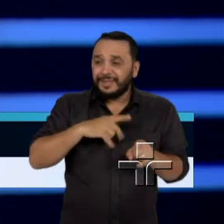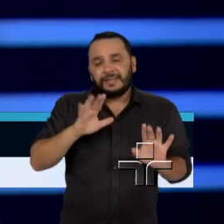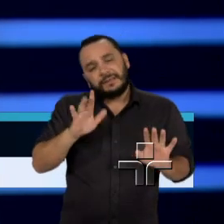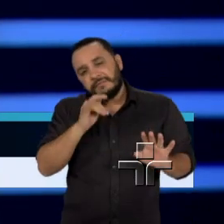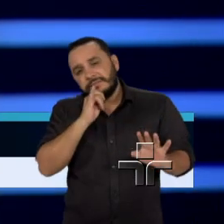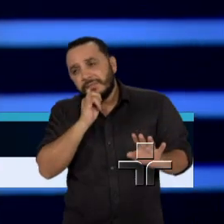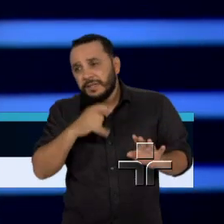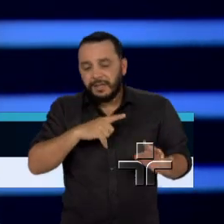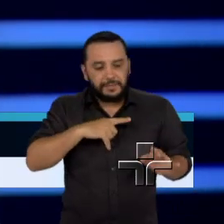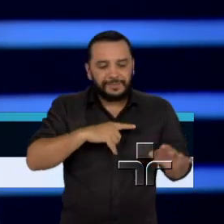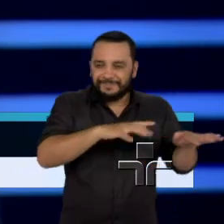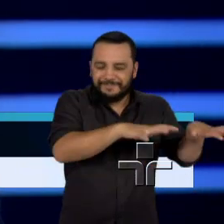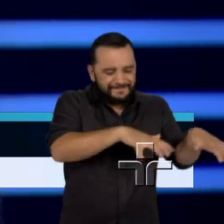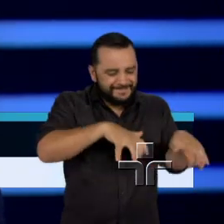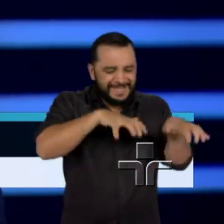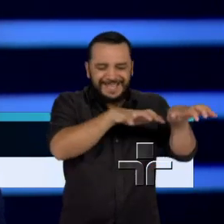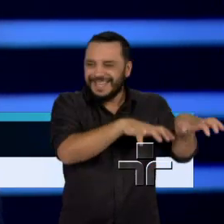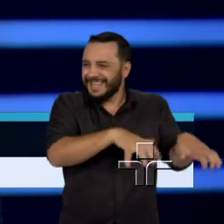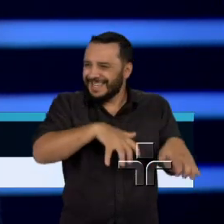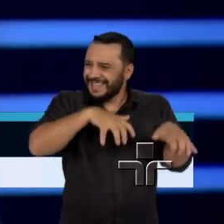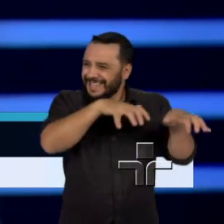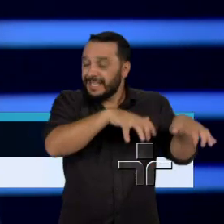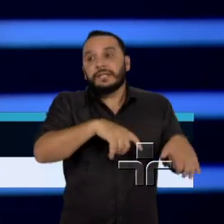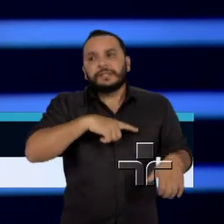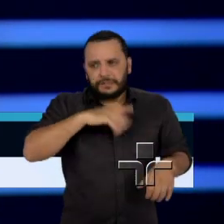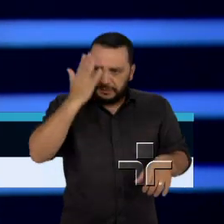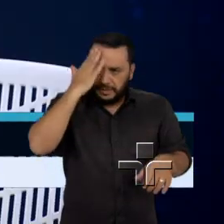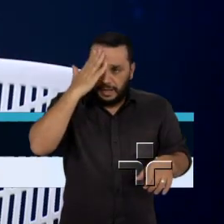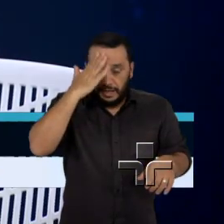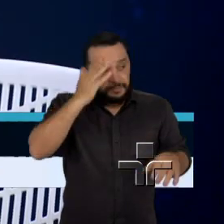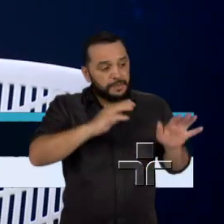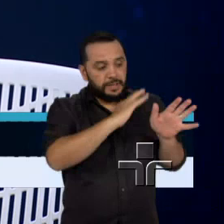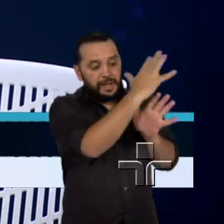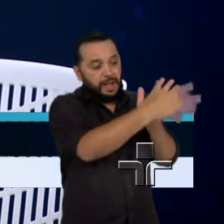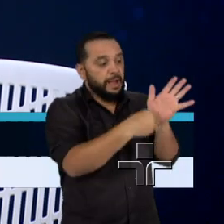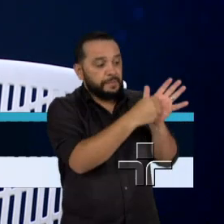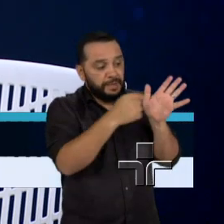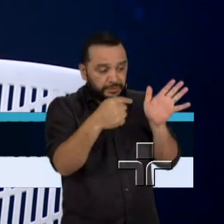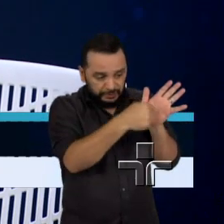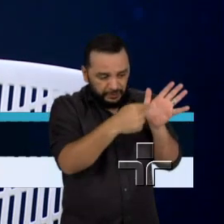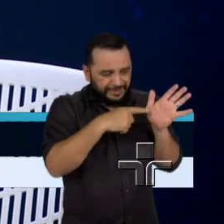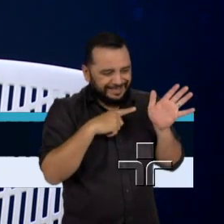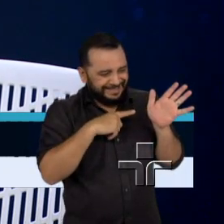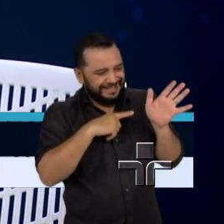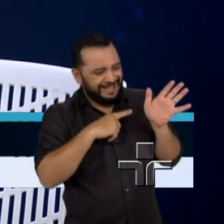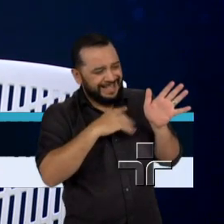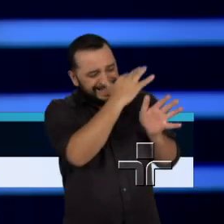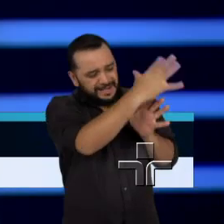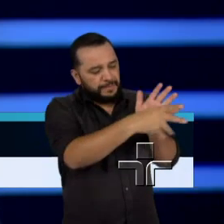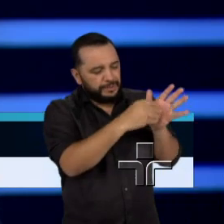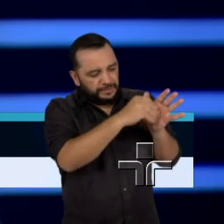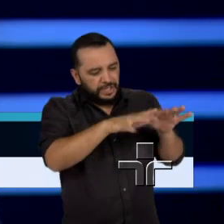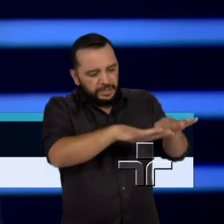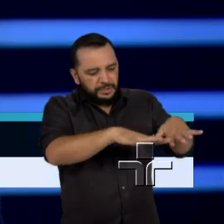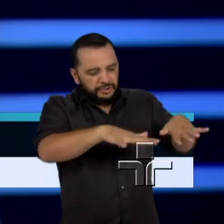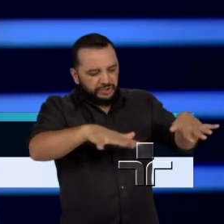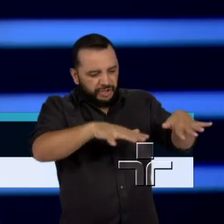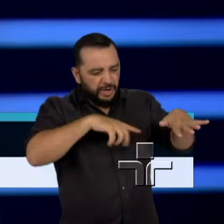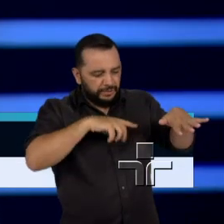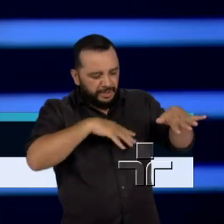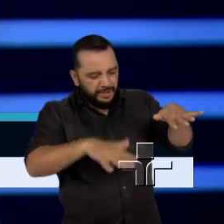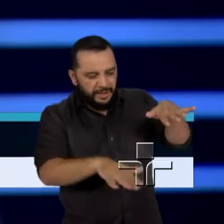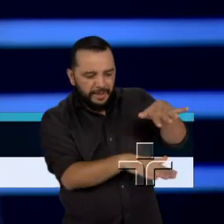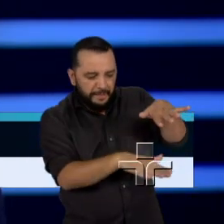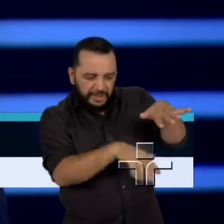de riquezas minerais, né? Que você tem no subsolo da Amazônia uma série de minérios, alguns